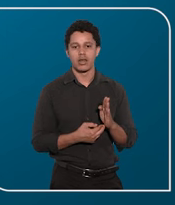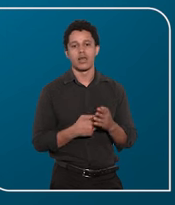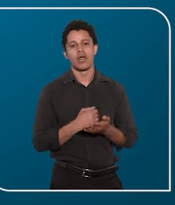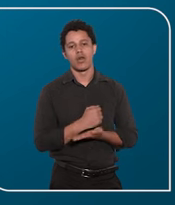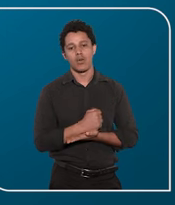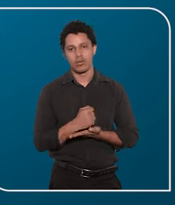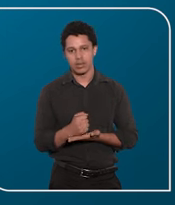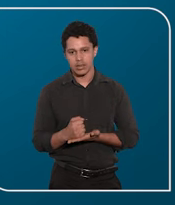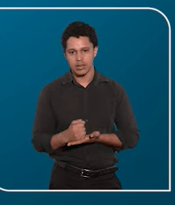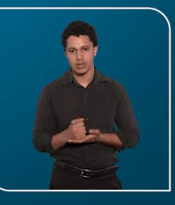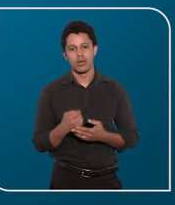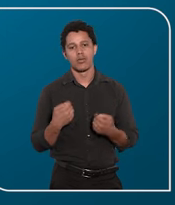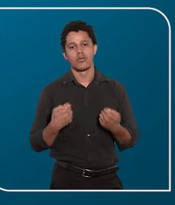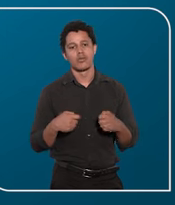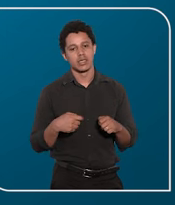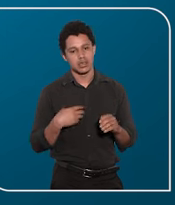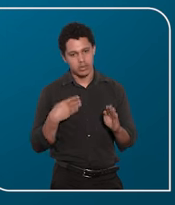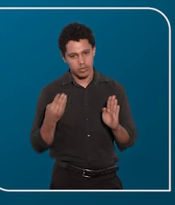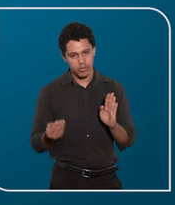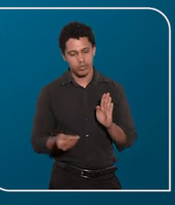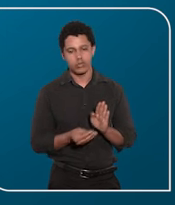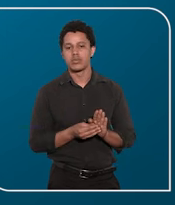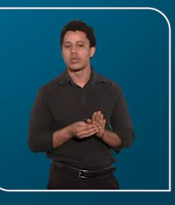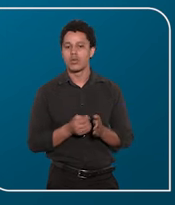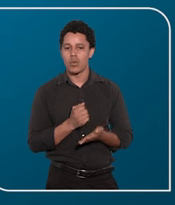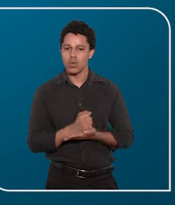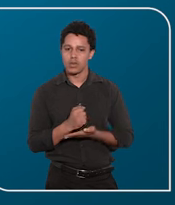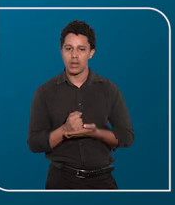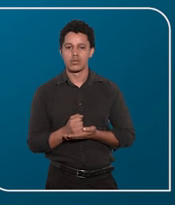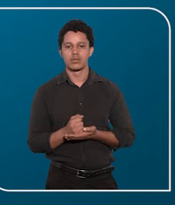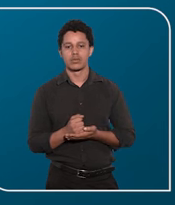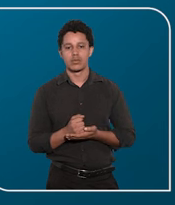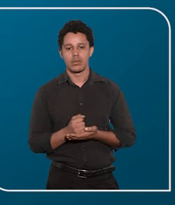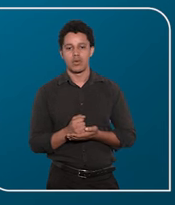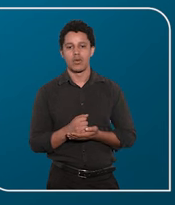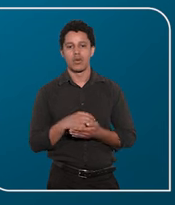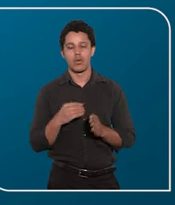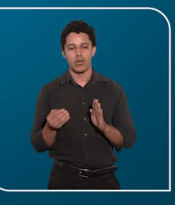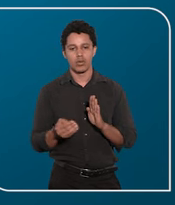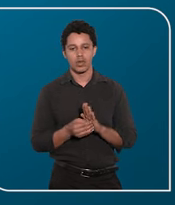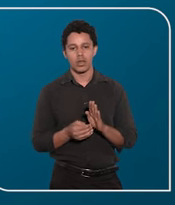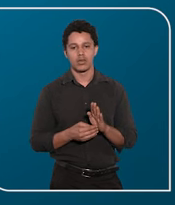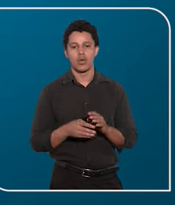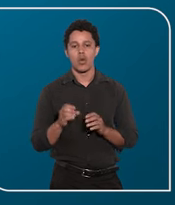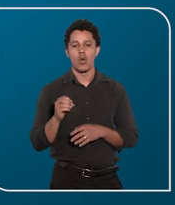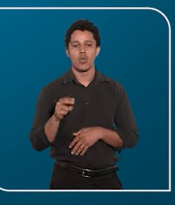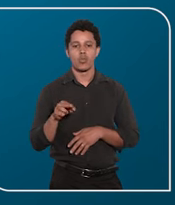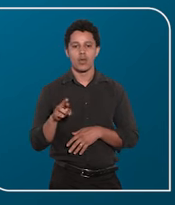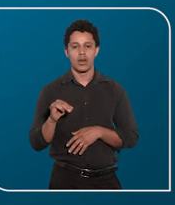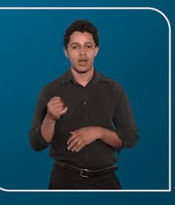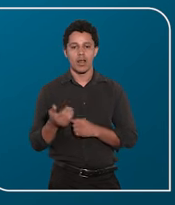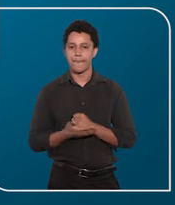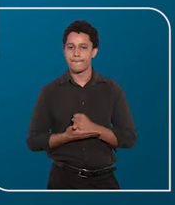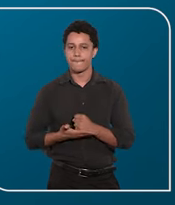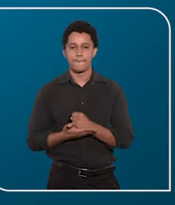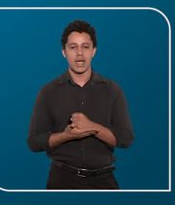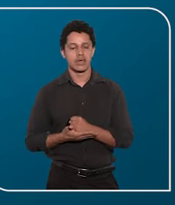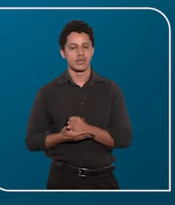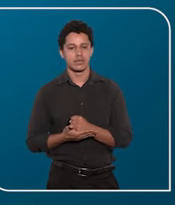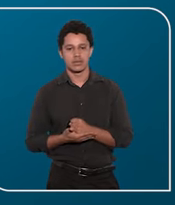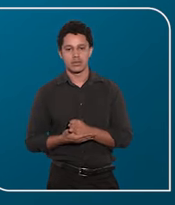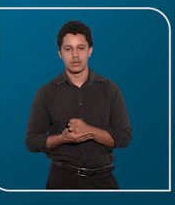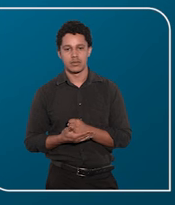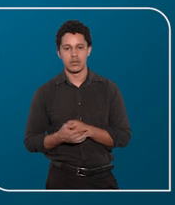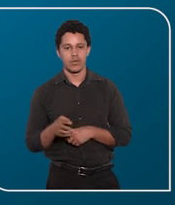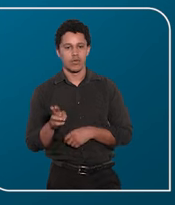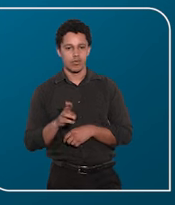contratação devem estar no instrumento contratual. O contrato de honorários, ele é base, eu vou até usar um outro termo,